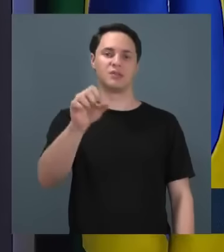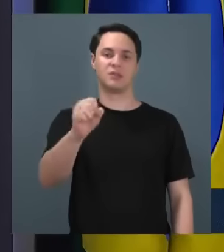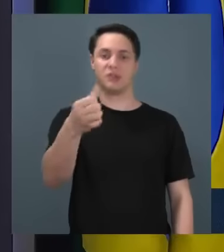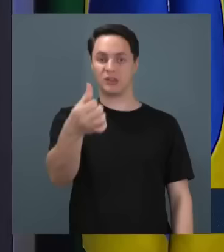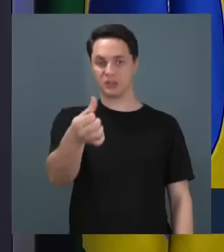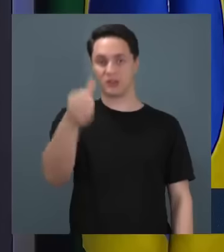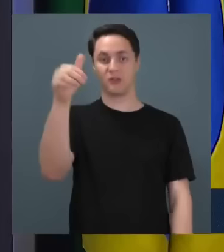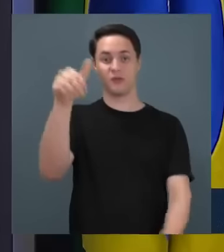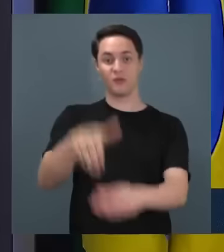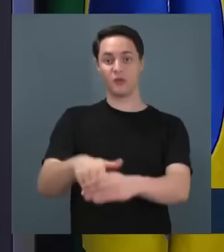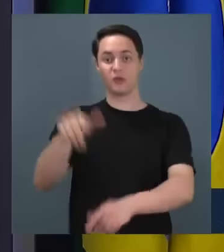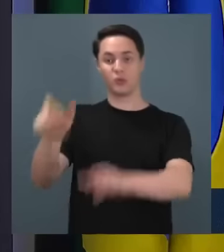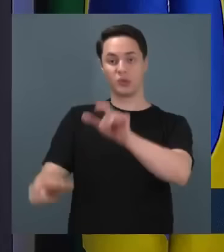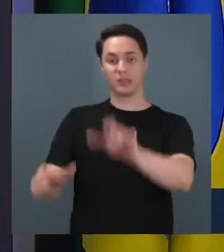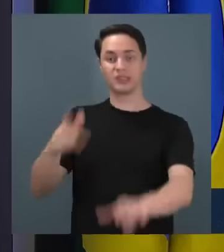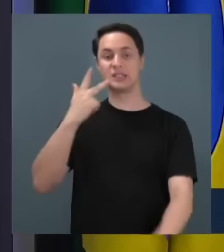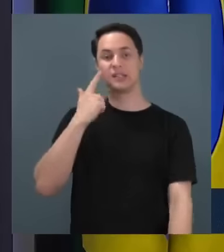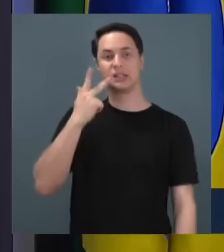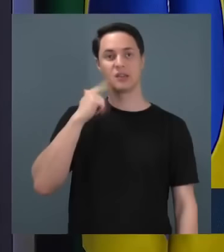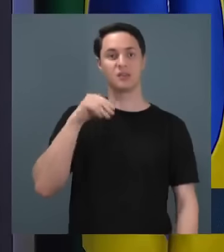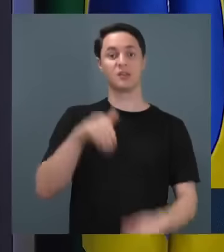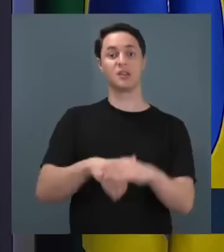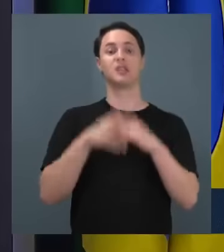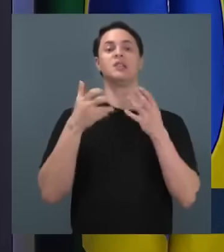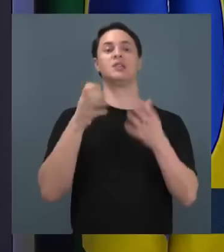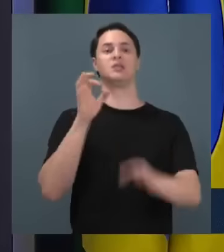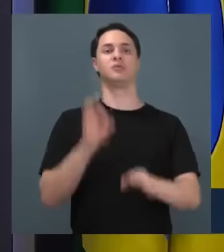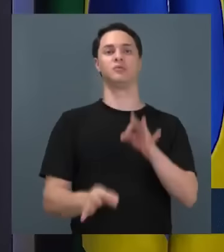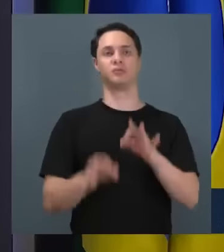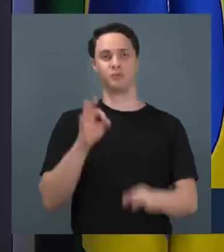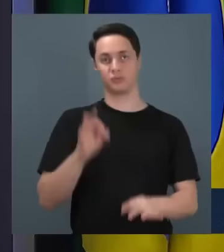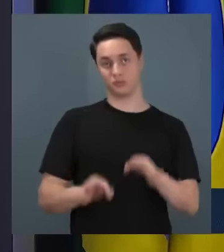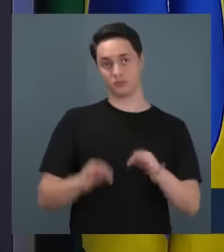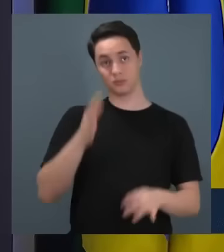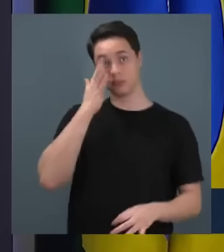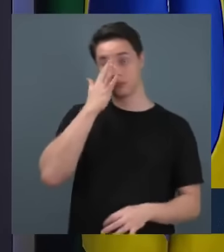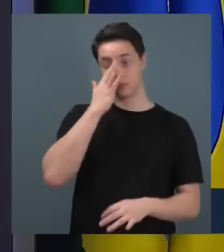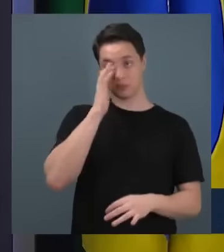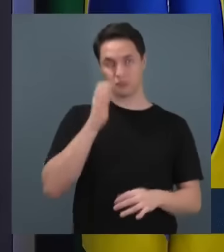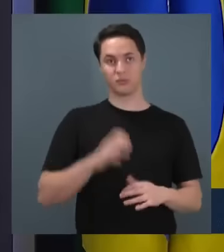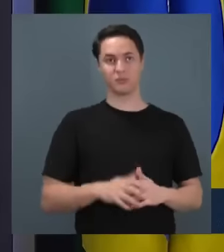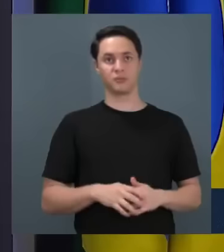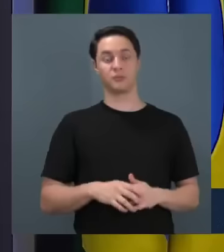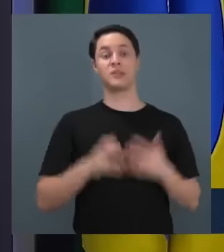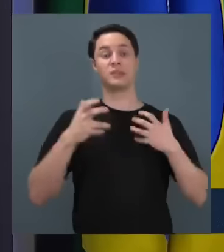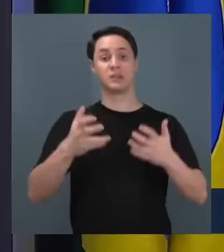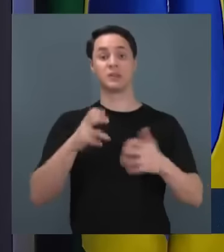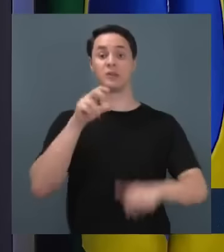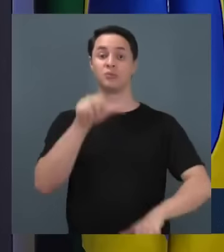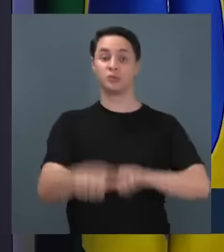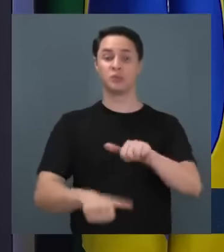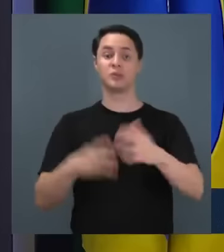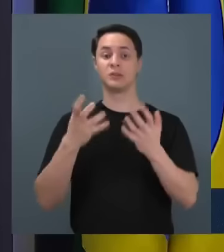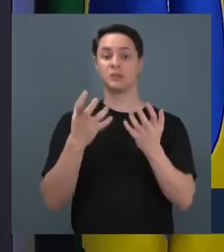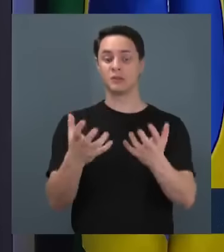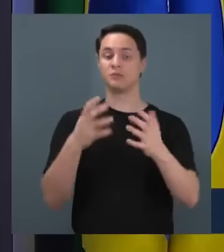1.325.786 cearenses sedentos por justiça no meu país, por mudança, por segurança.